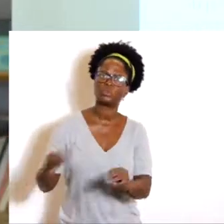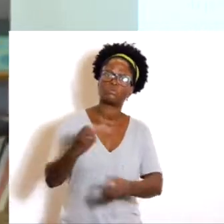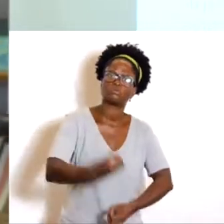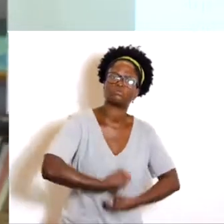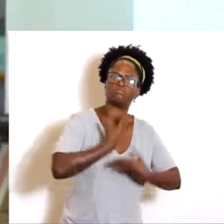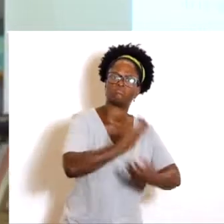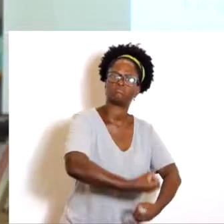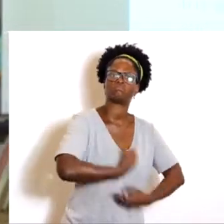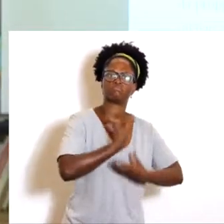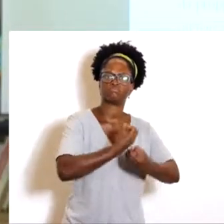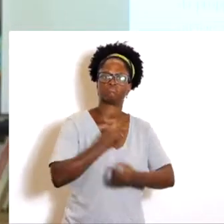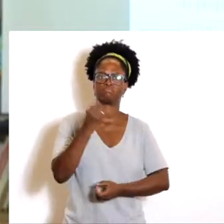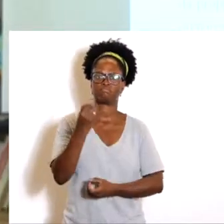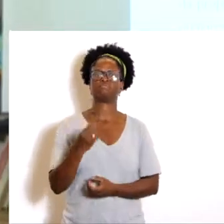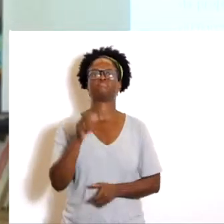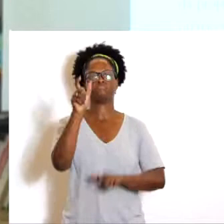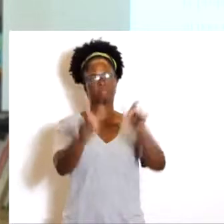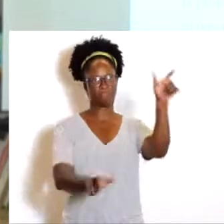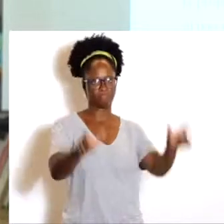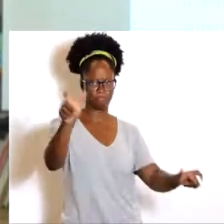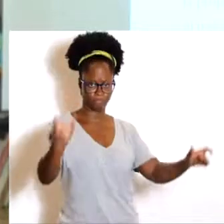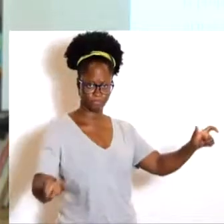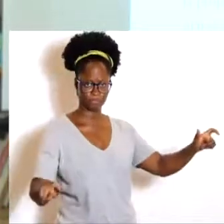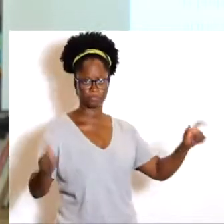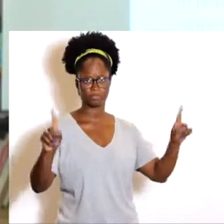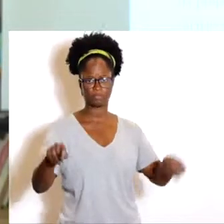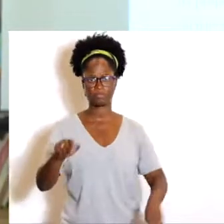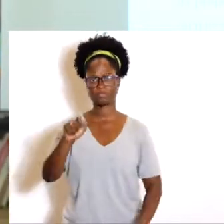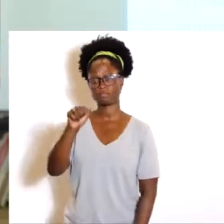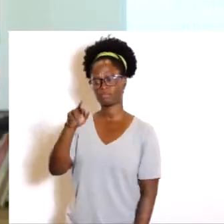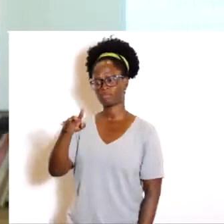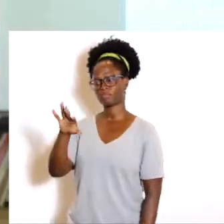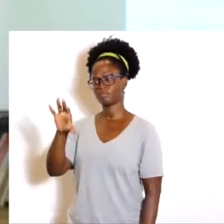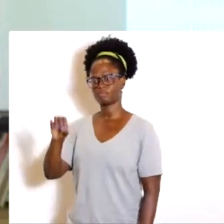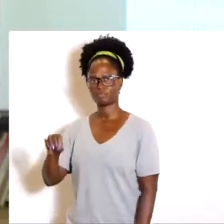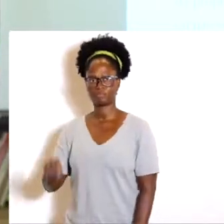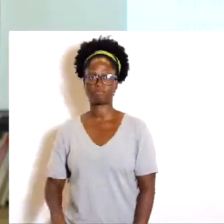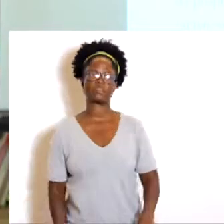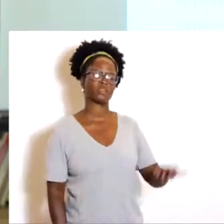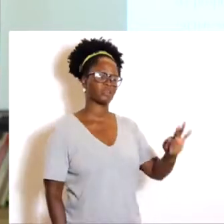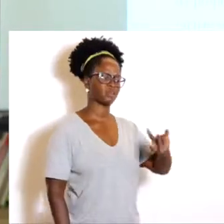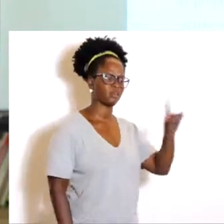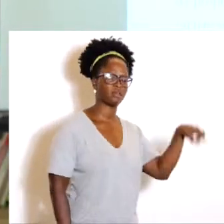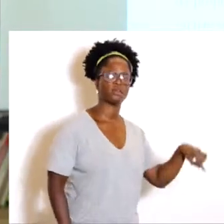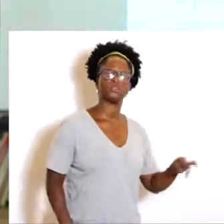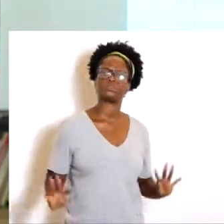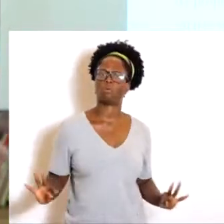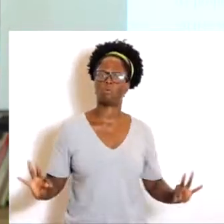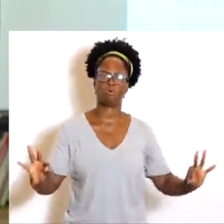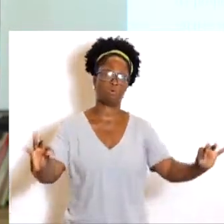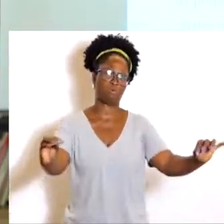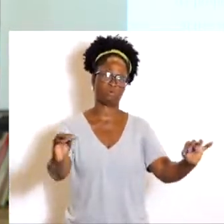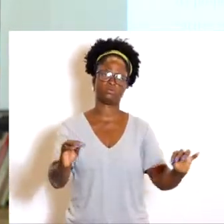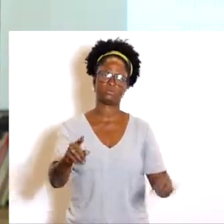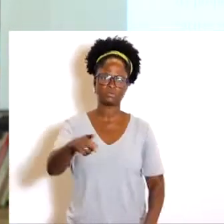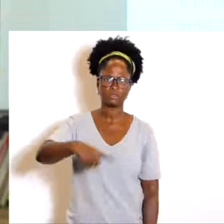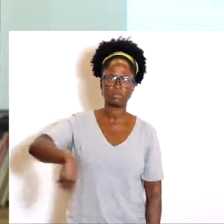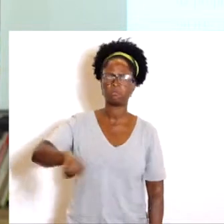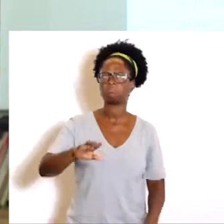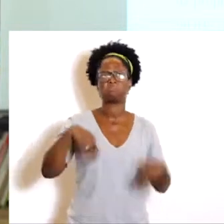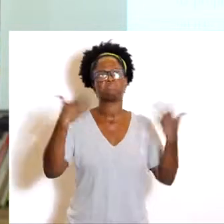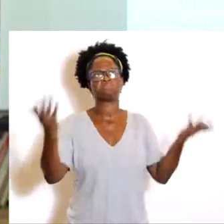como todos esses narradores alessandro buzo ferréz todos como sei